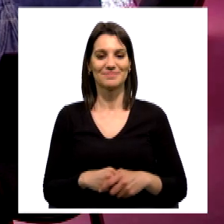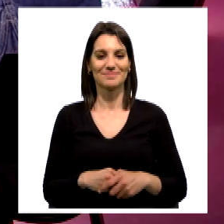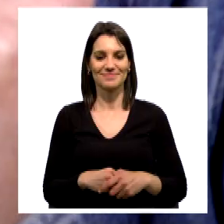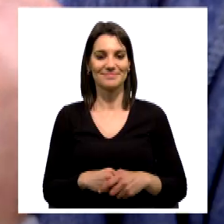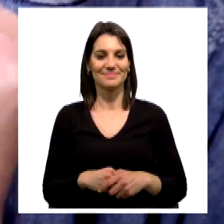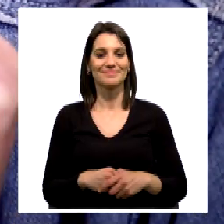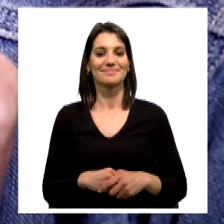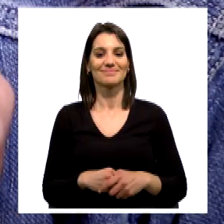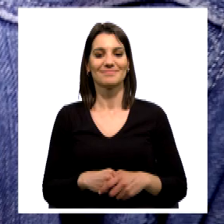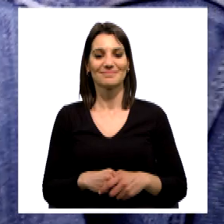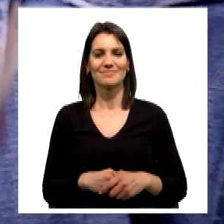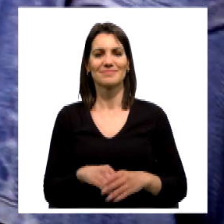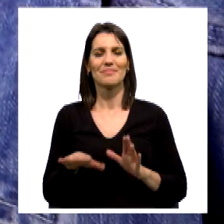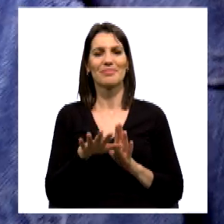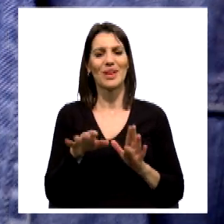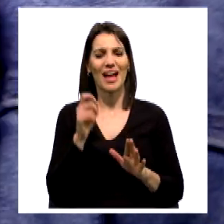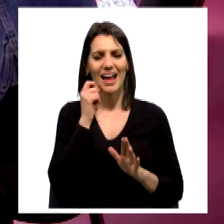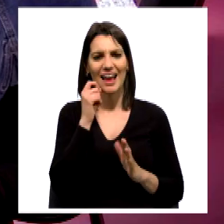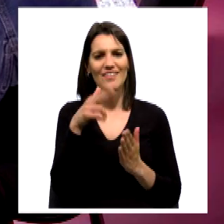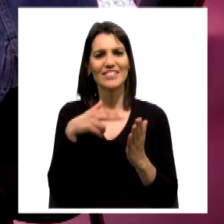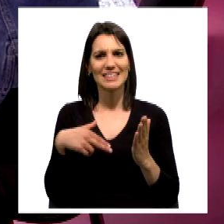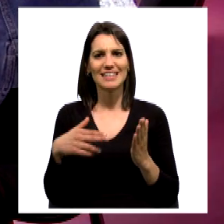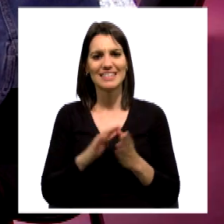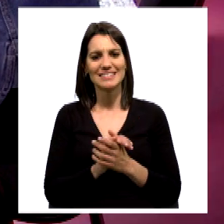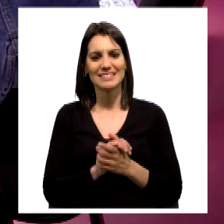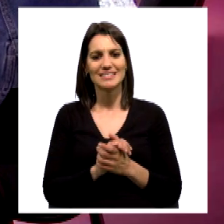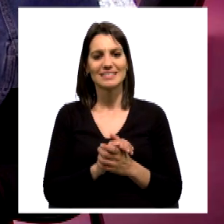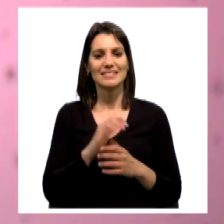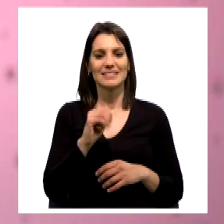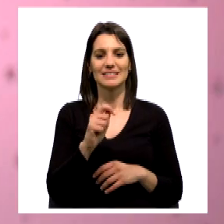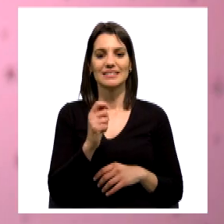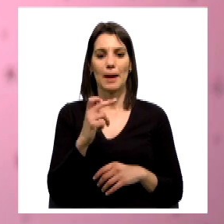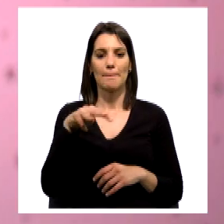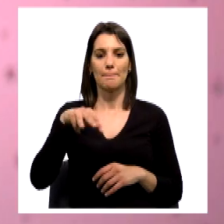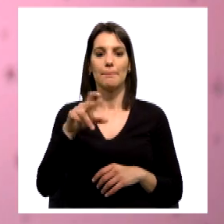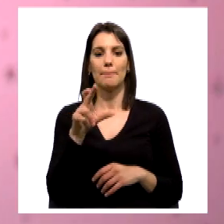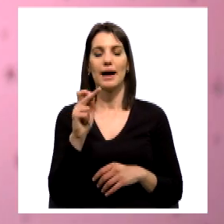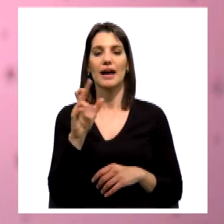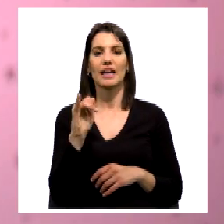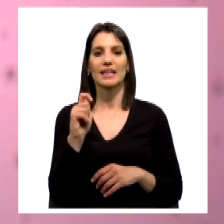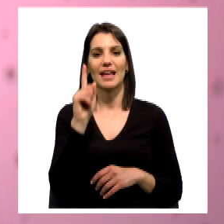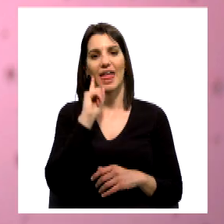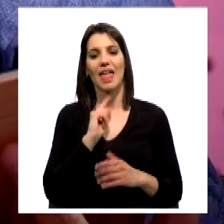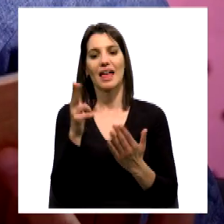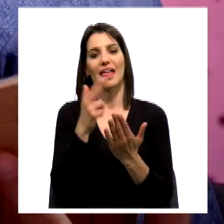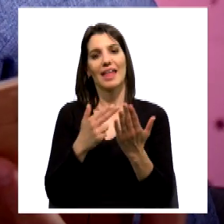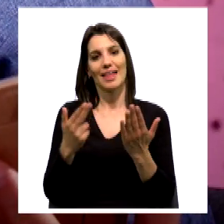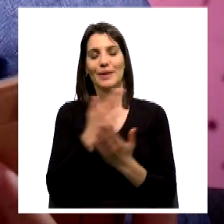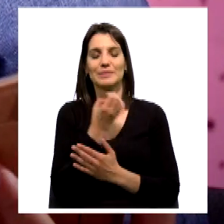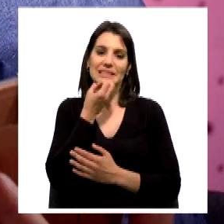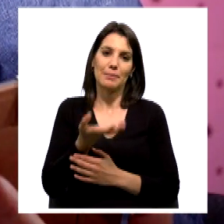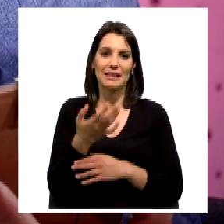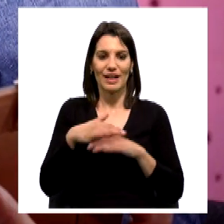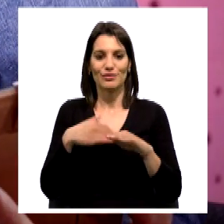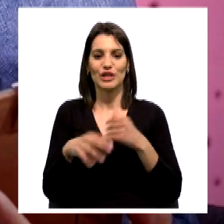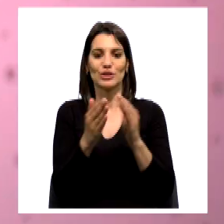Faça assim. Onde é que foram? Quem é que fez? É a Marie, ela é uma ilustradora que tem a amabilidade